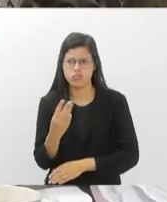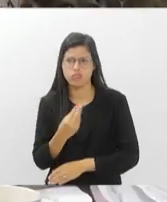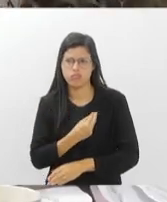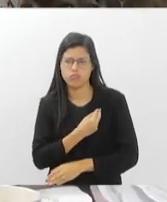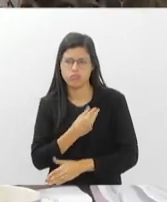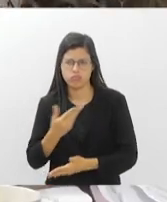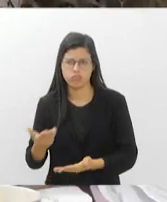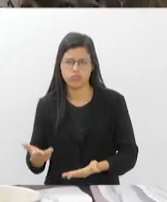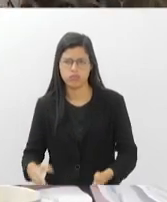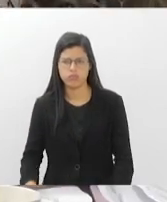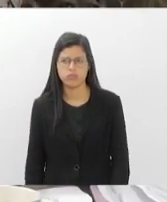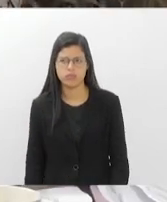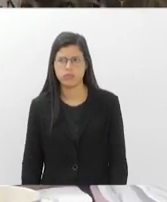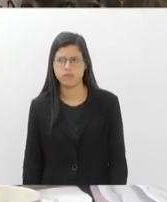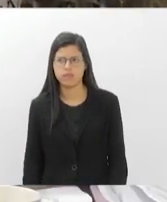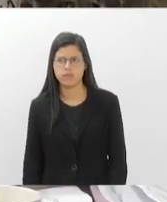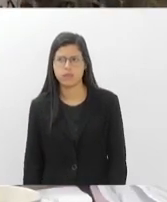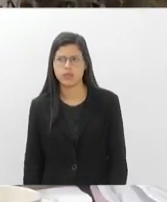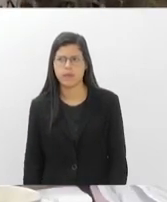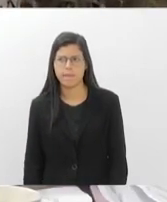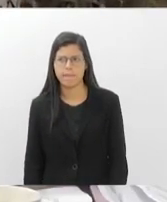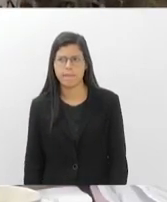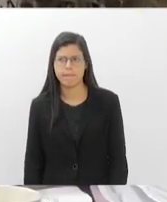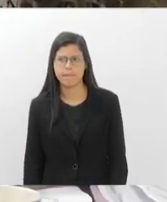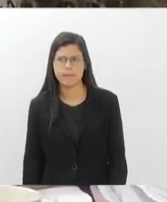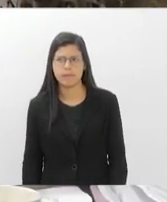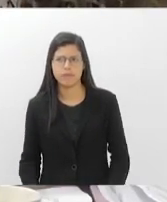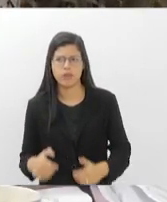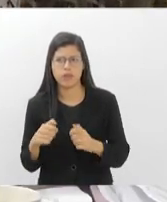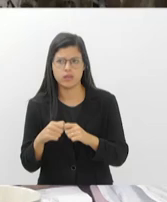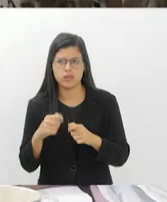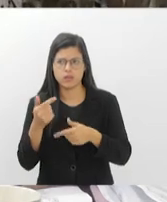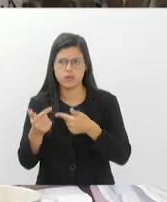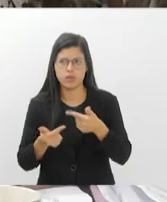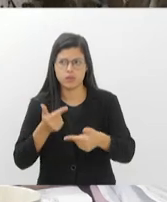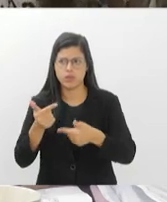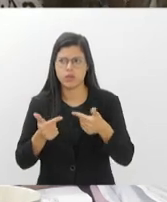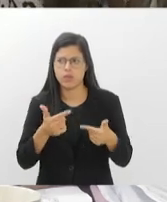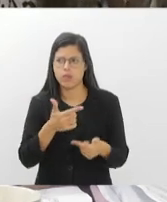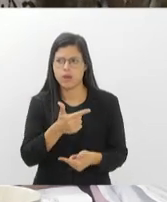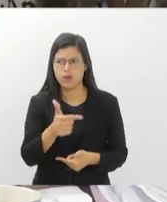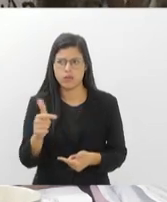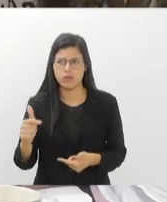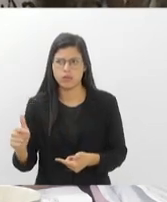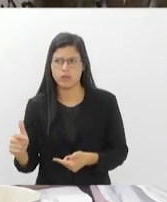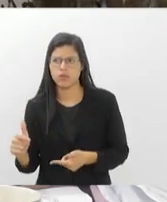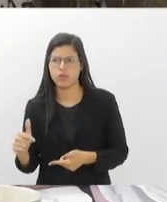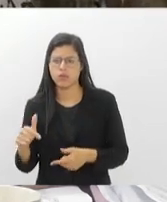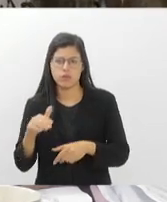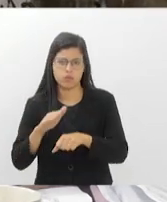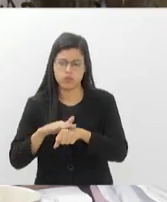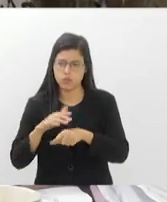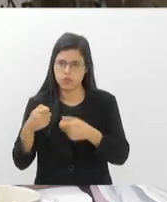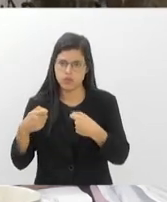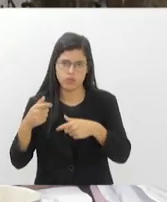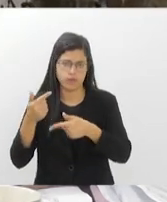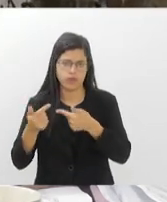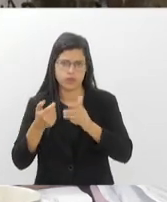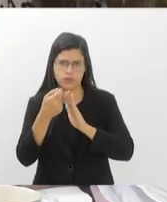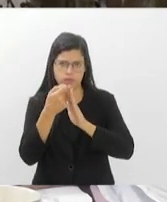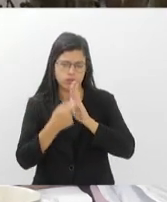dizer uma coisa com tranquilidade. A gente faz o trabalho para os outros. Que é o gabinete que fazer, pô. São eles que precisam fazer. A verdade é essa.